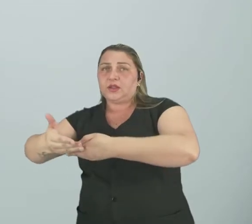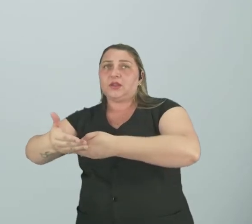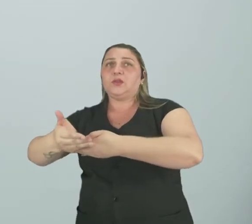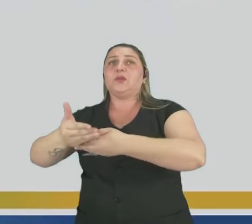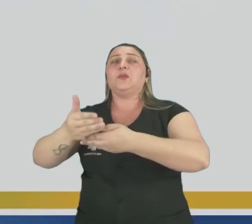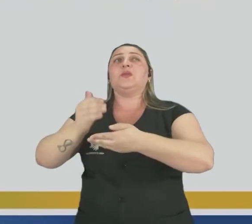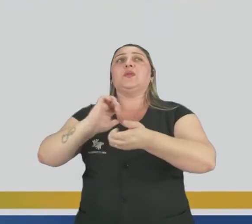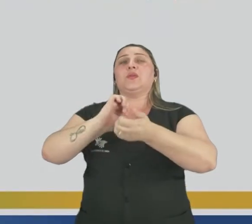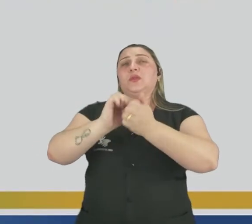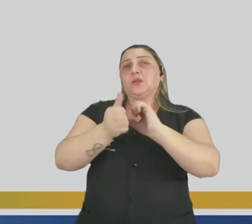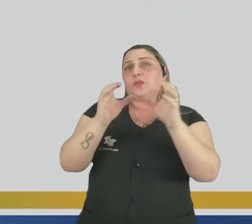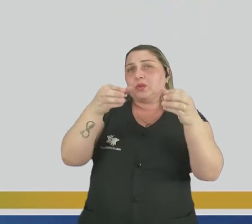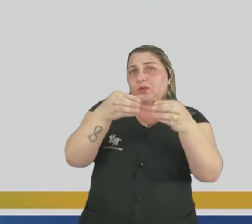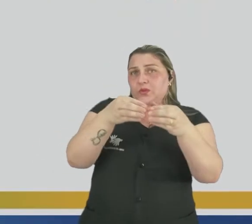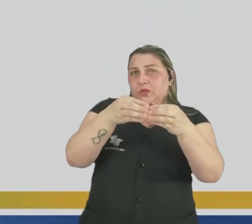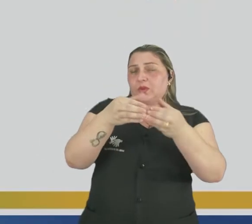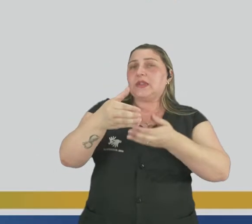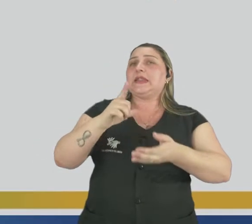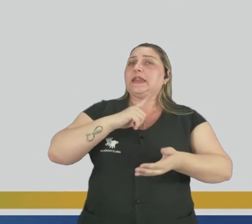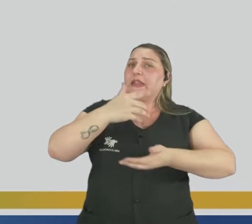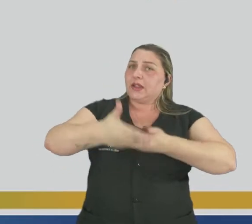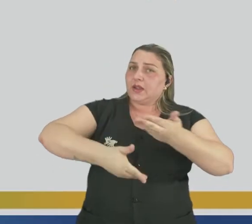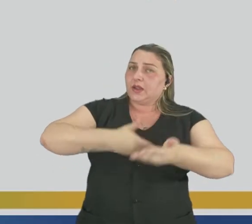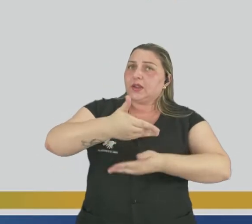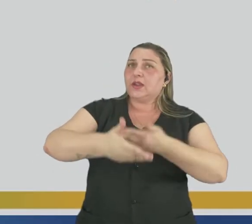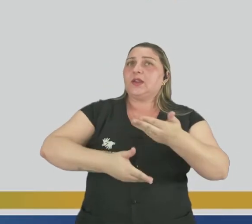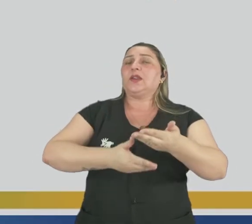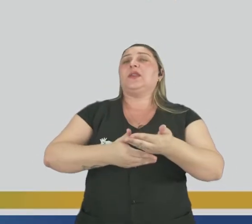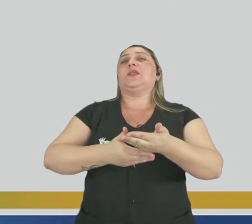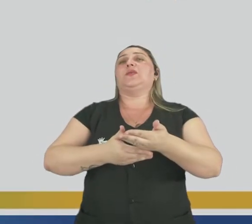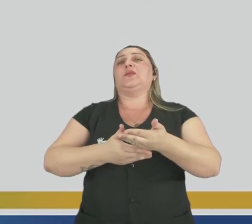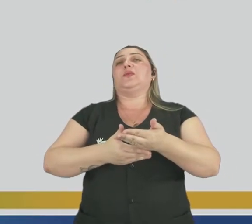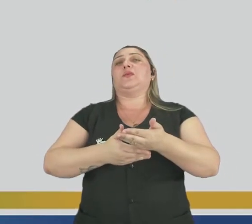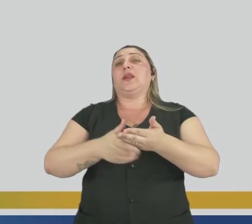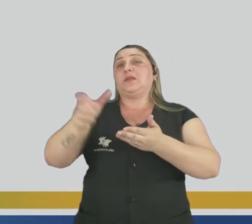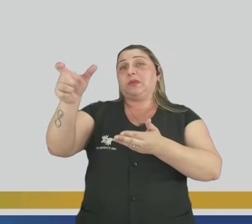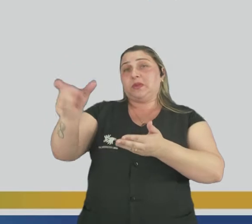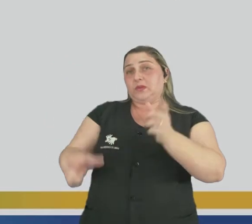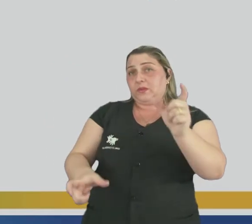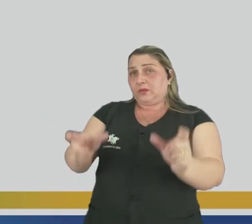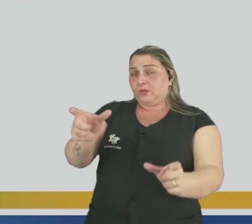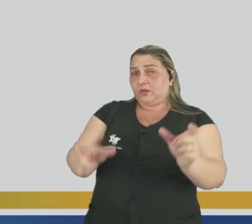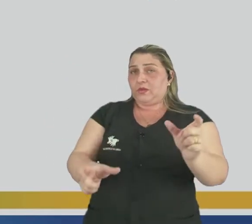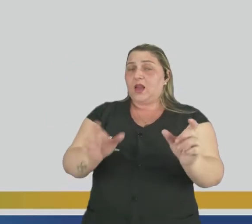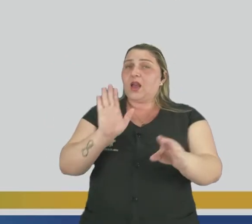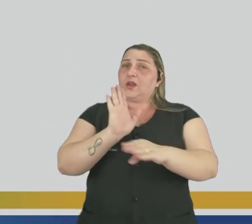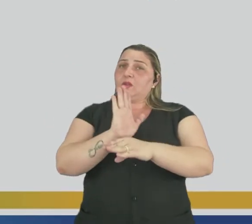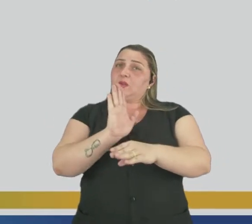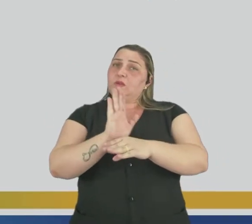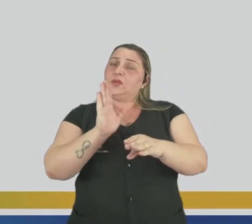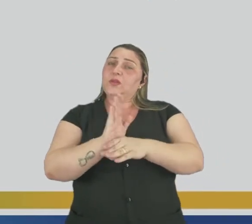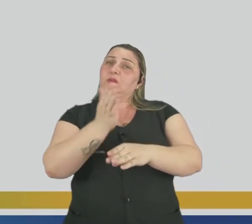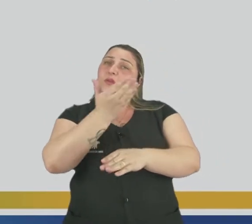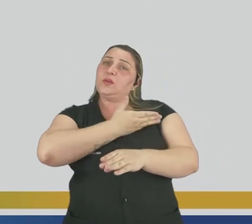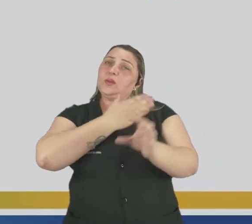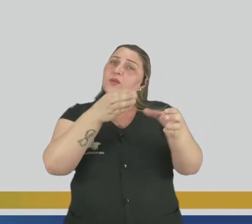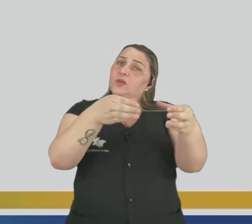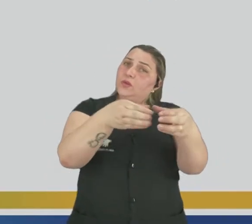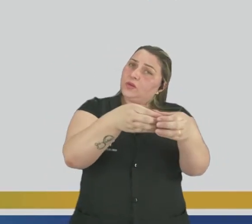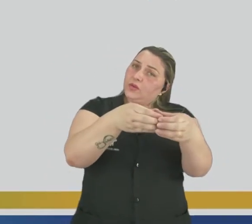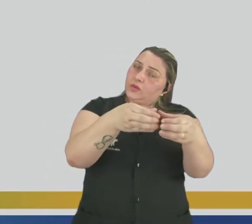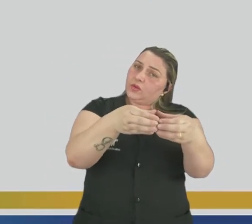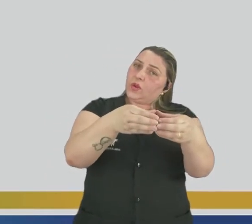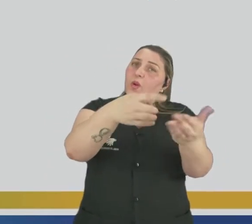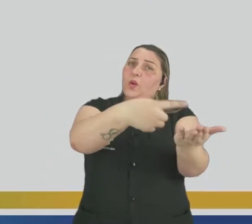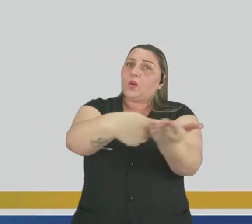Os esportes coletivos em que há interação do oponente são atividades nas quais os sujeitos, colaborando com seus companheiros de equipe de